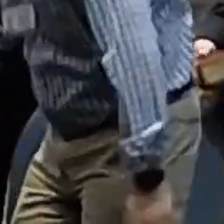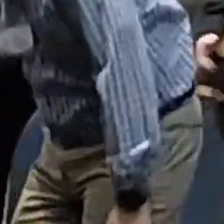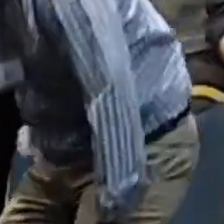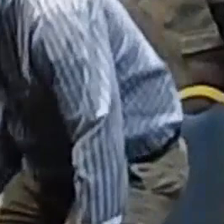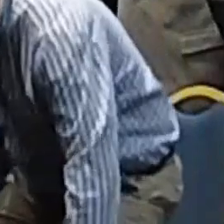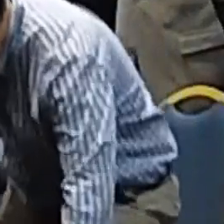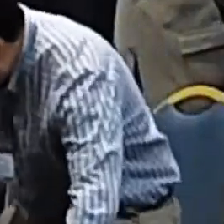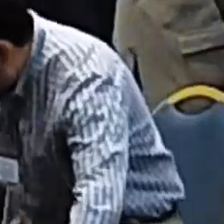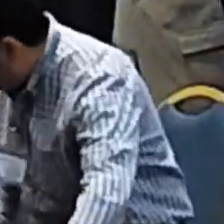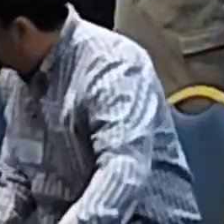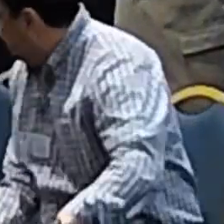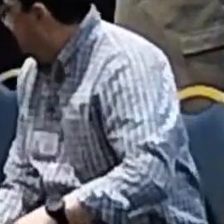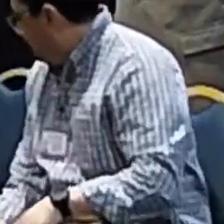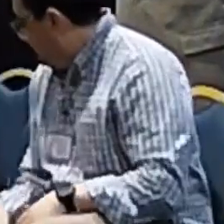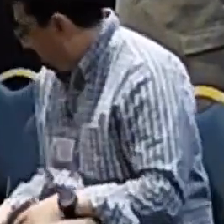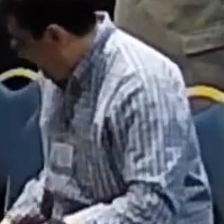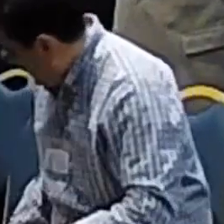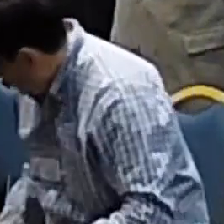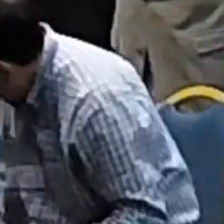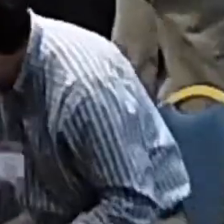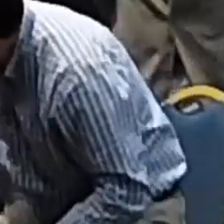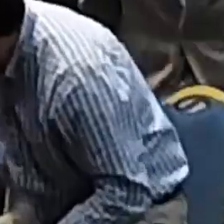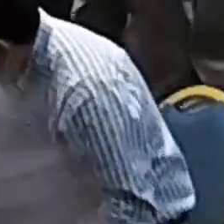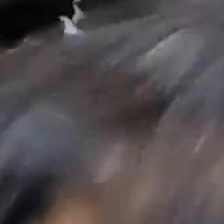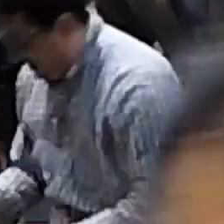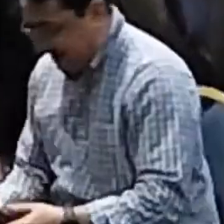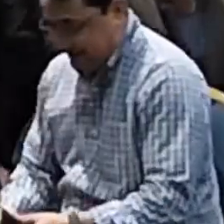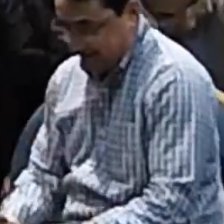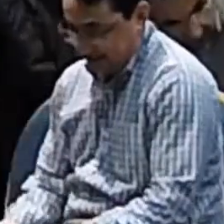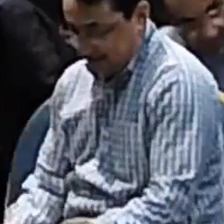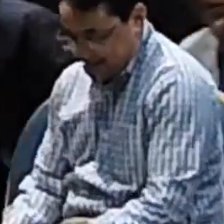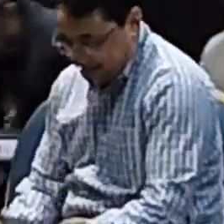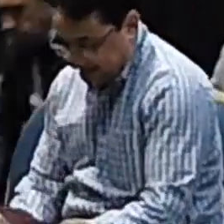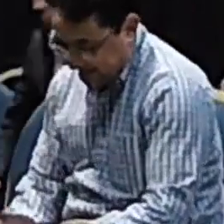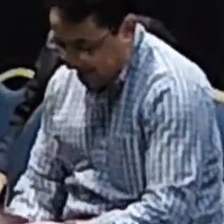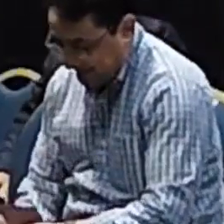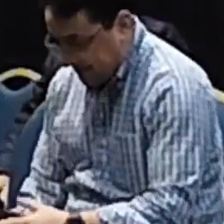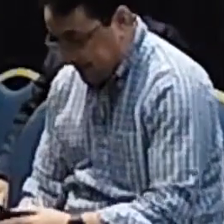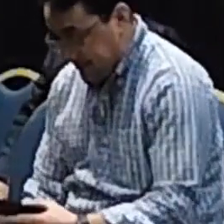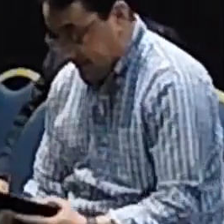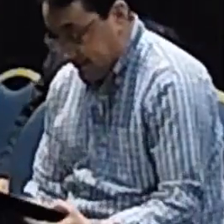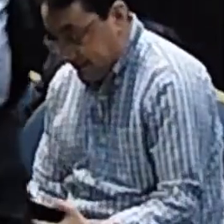Nós vamos ouvir you may be seated. As crianças, intermediários